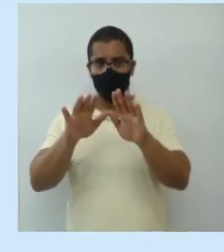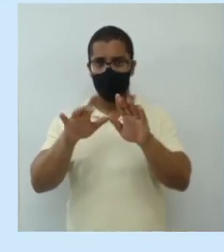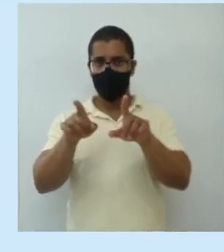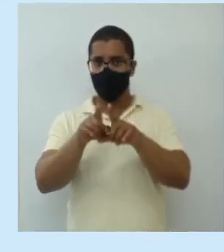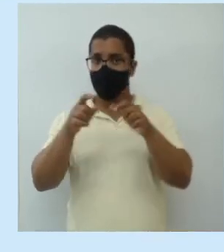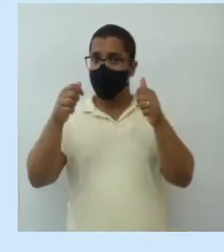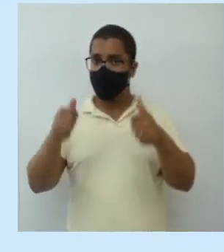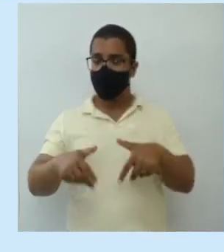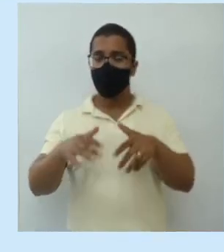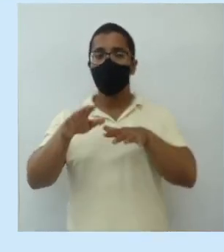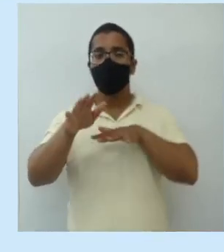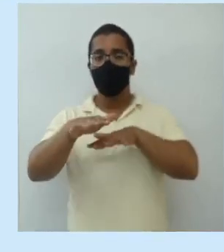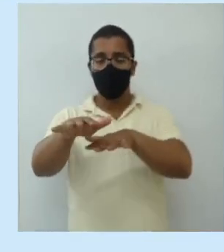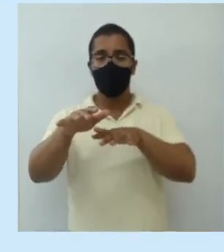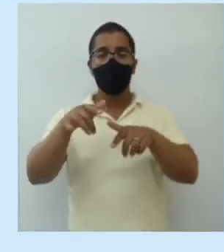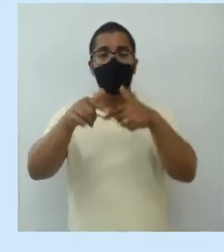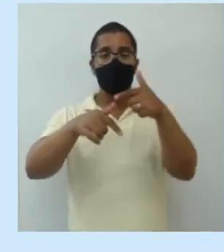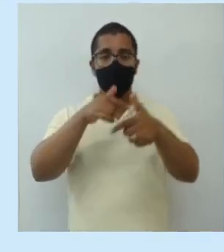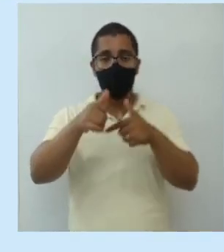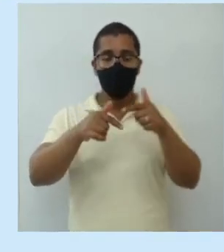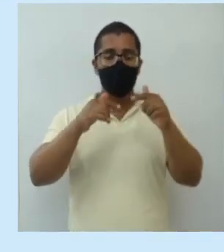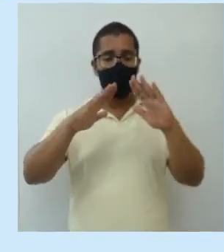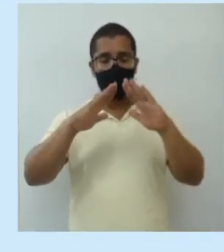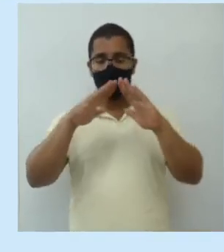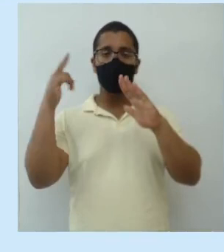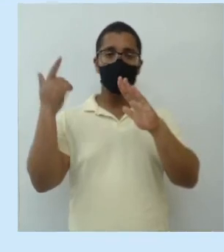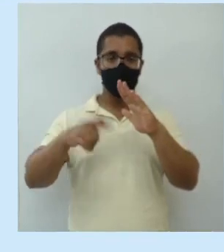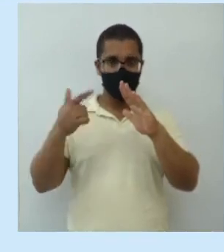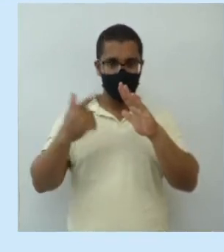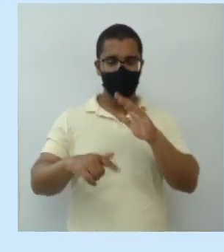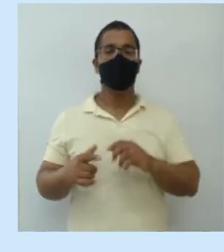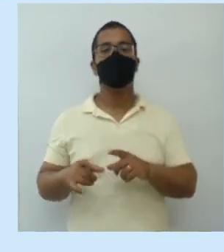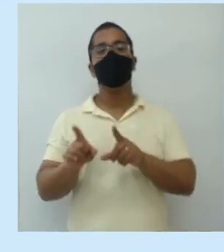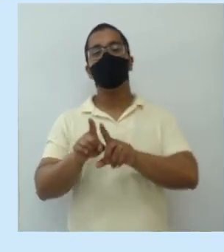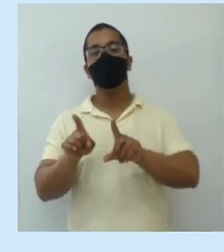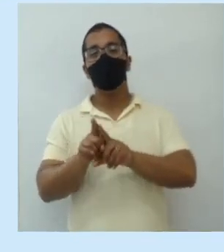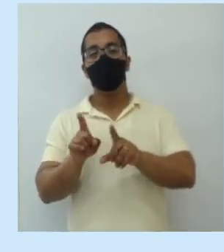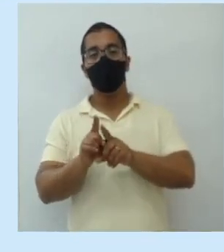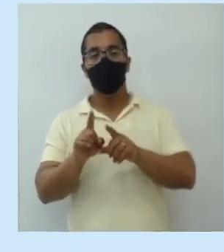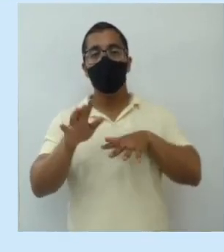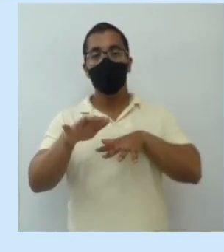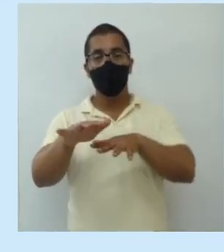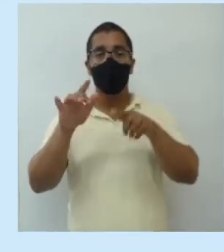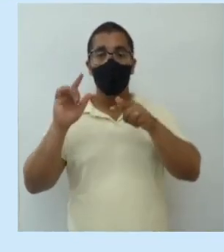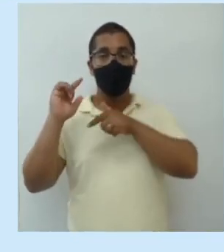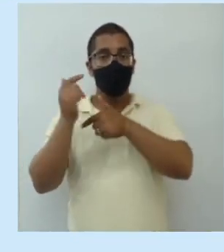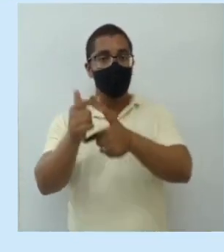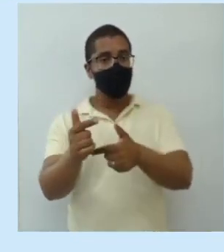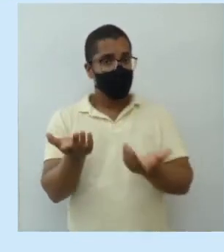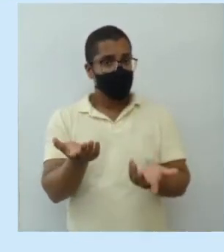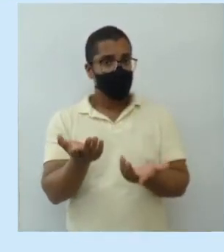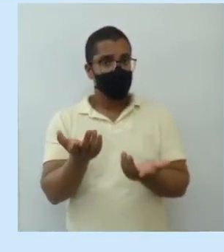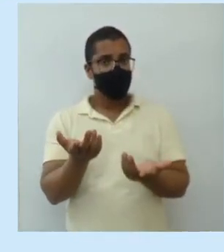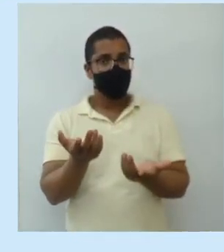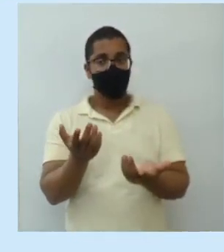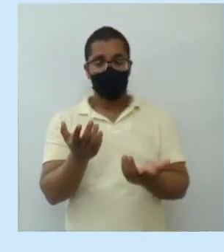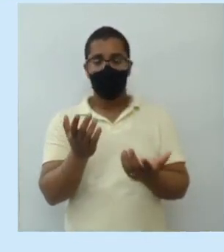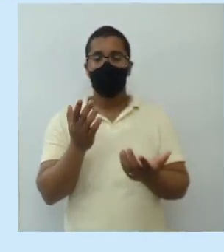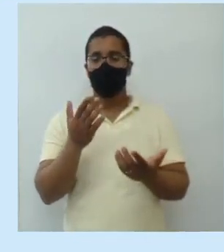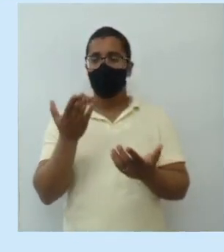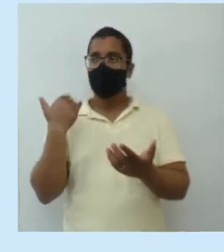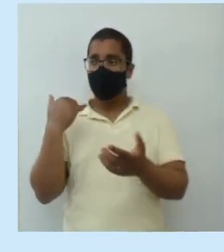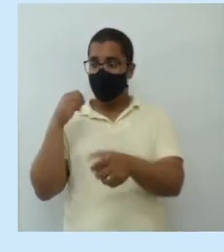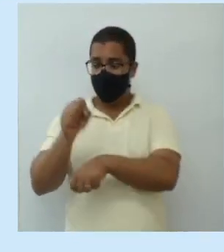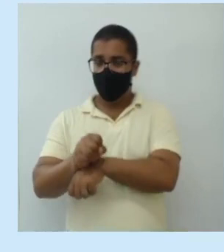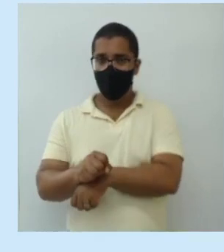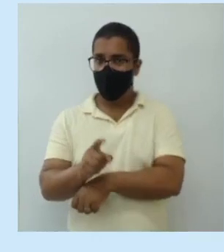movimento dos trabalhadores sem teto, né, e também, né, movimentos tradicionais que não deixaram de atuar, que não